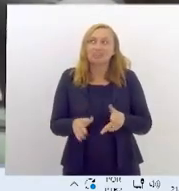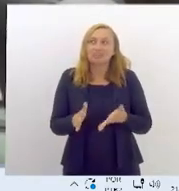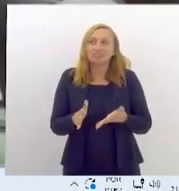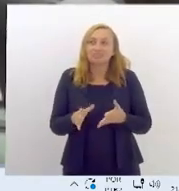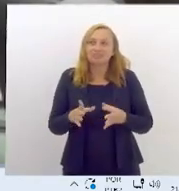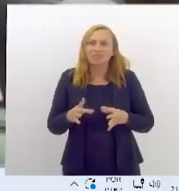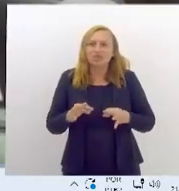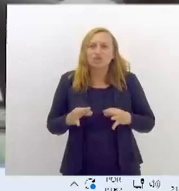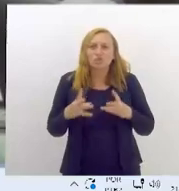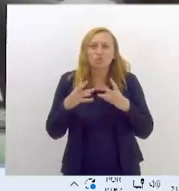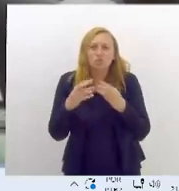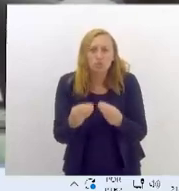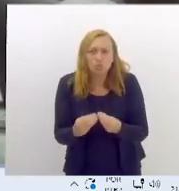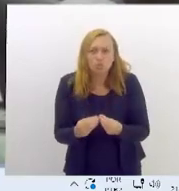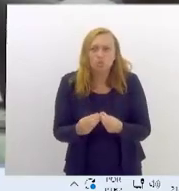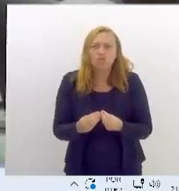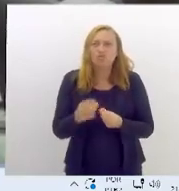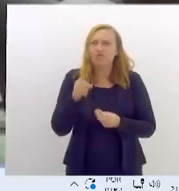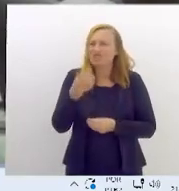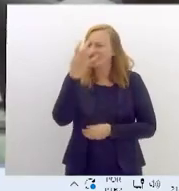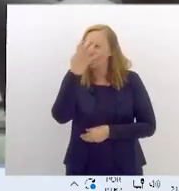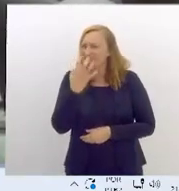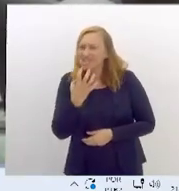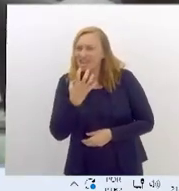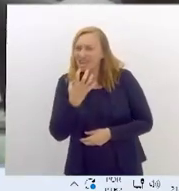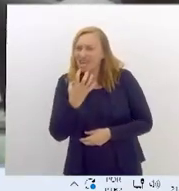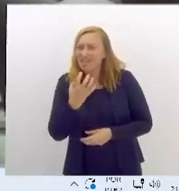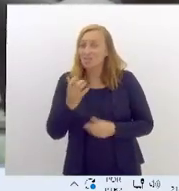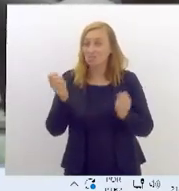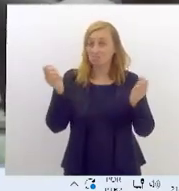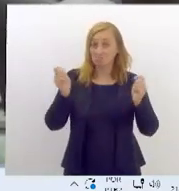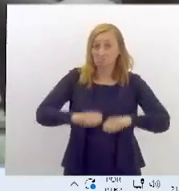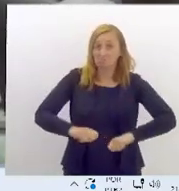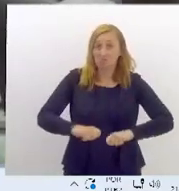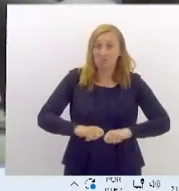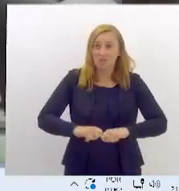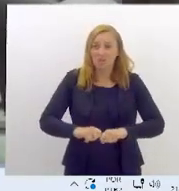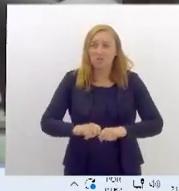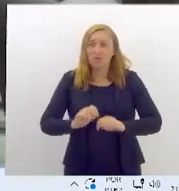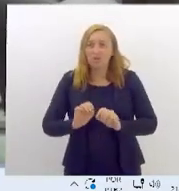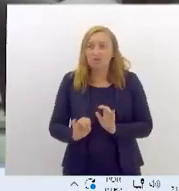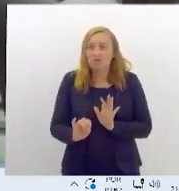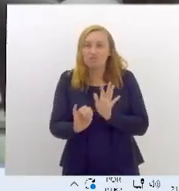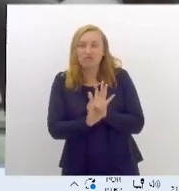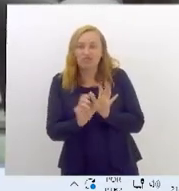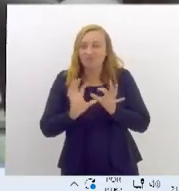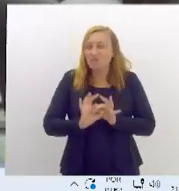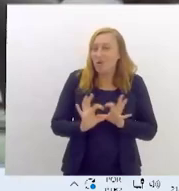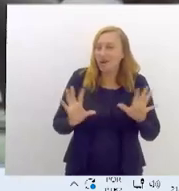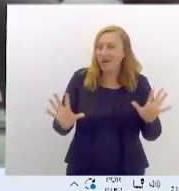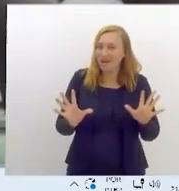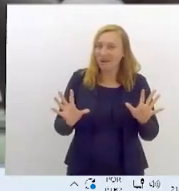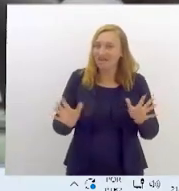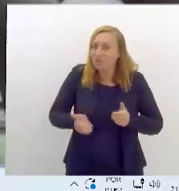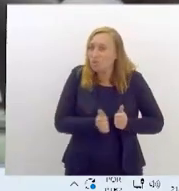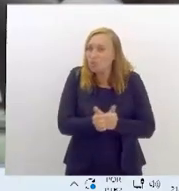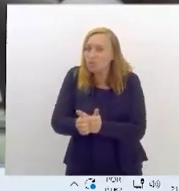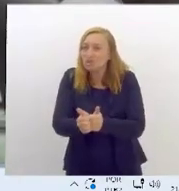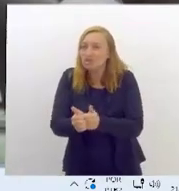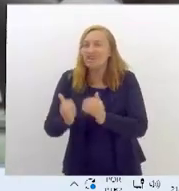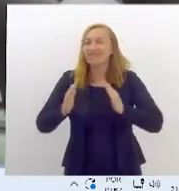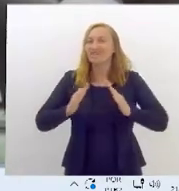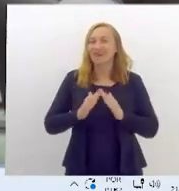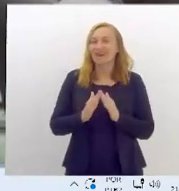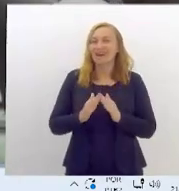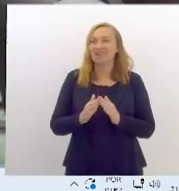de tudo você com a Sua serenidade com a sua competência o seu jeito democrático de conduzir essa